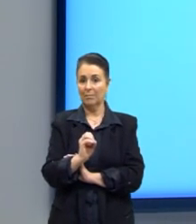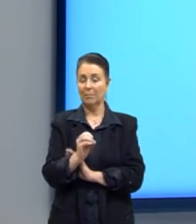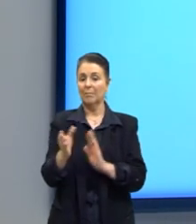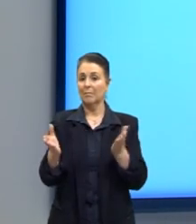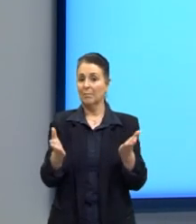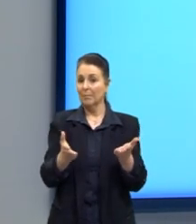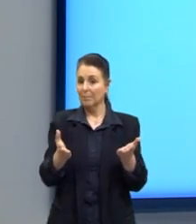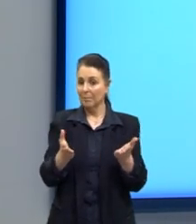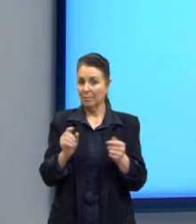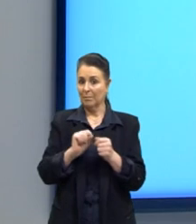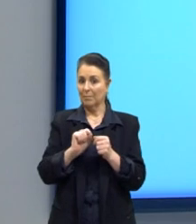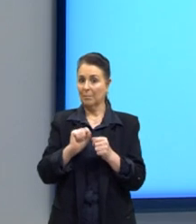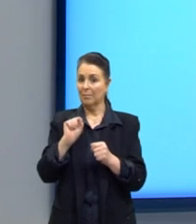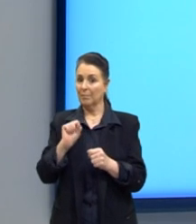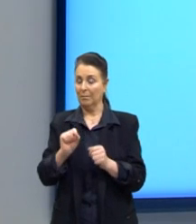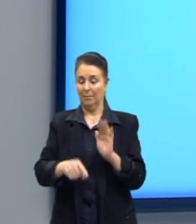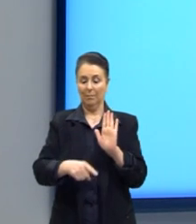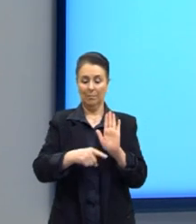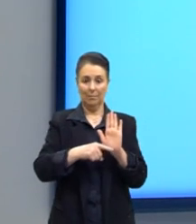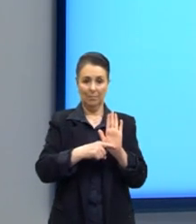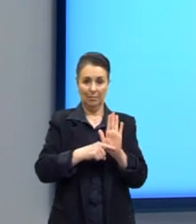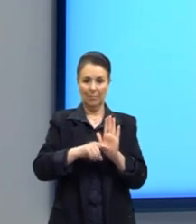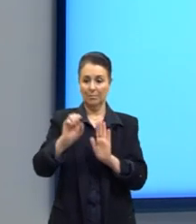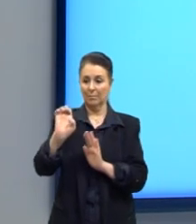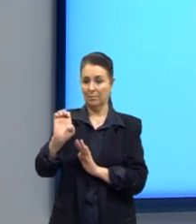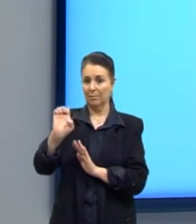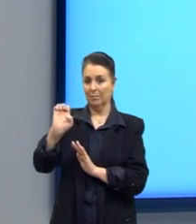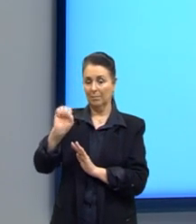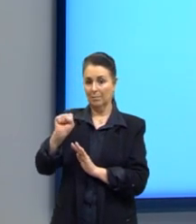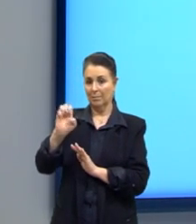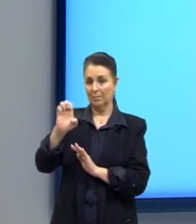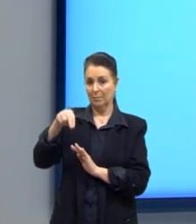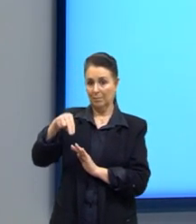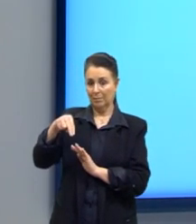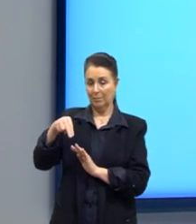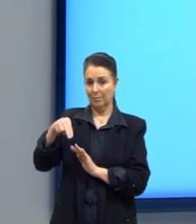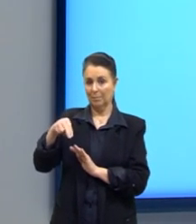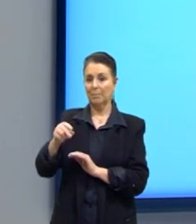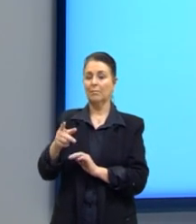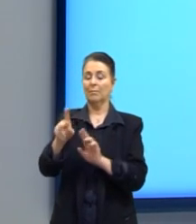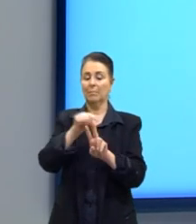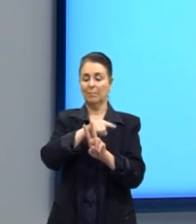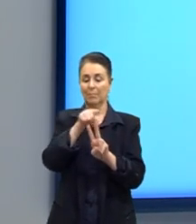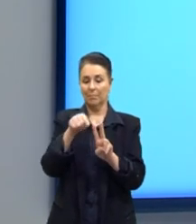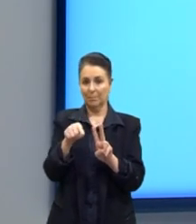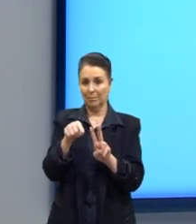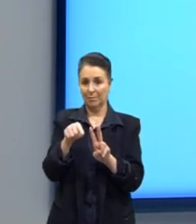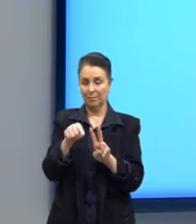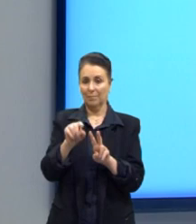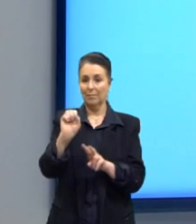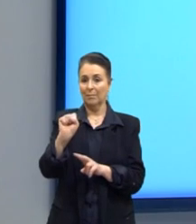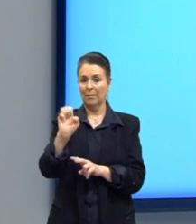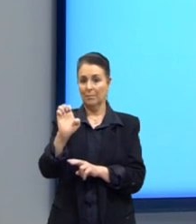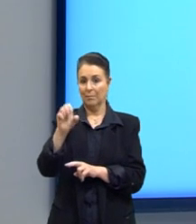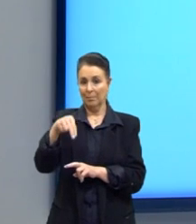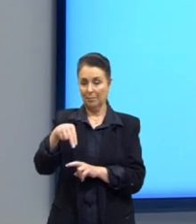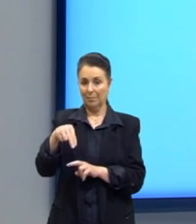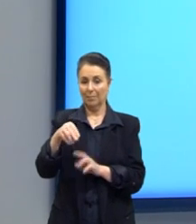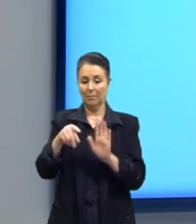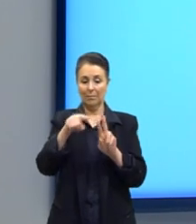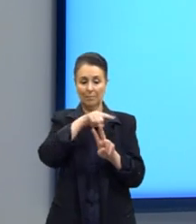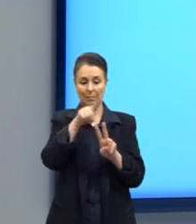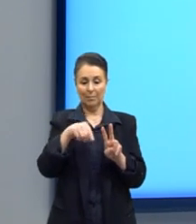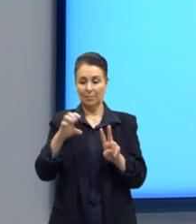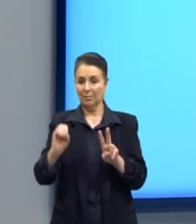eu vou considerar menos seno de pi então menos seno de pi o seno de pi também é zero